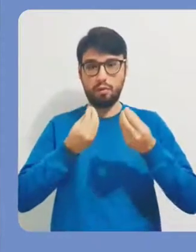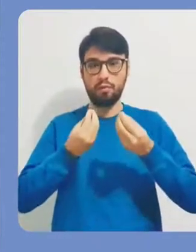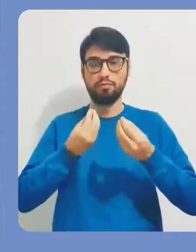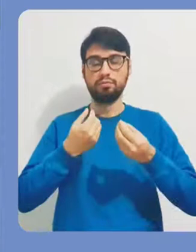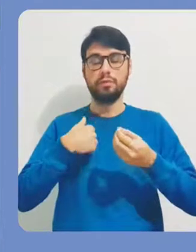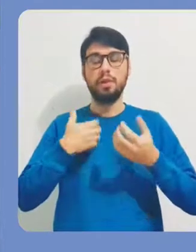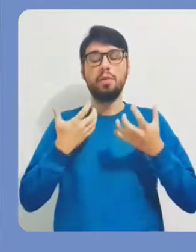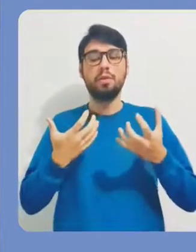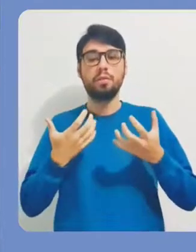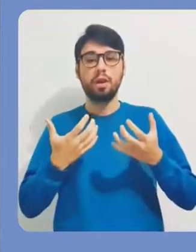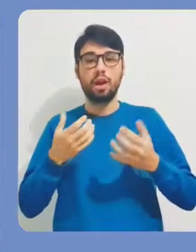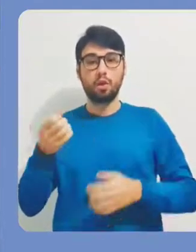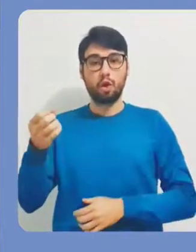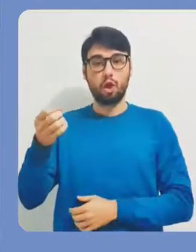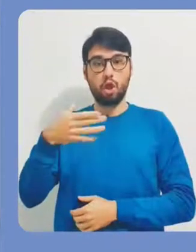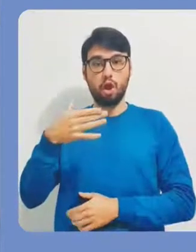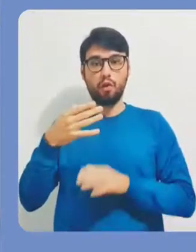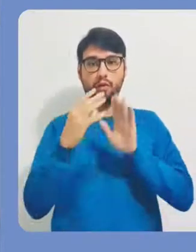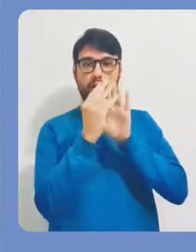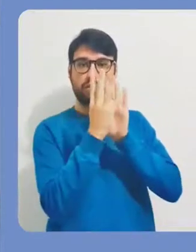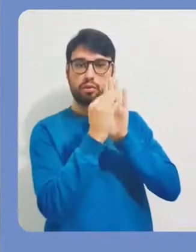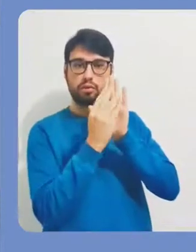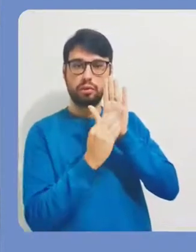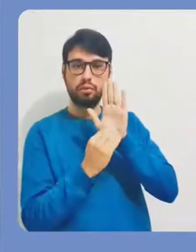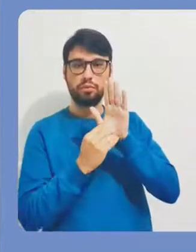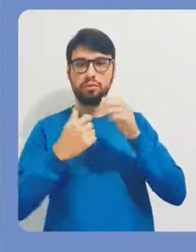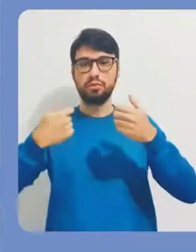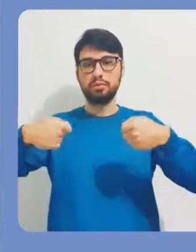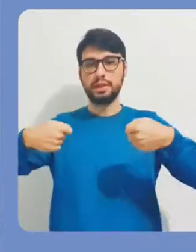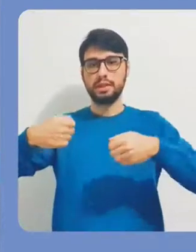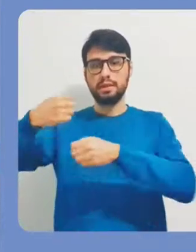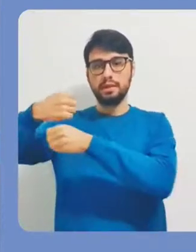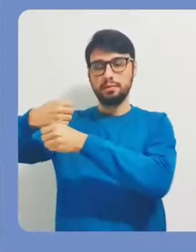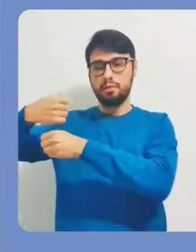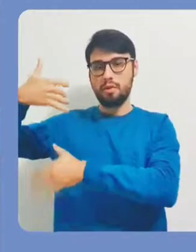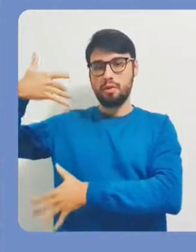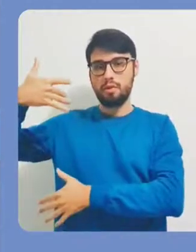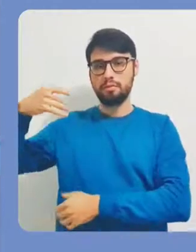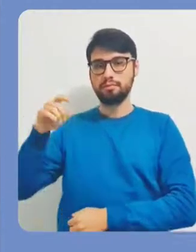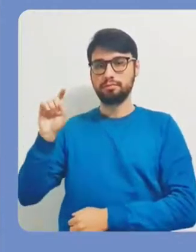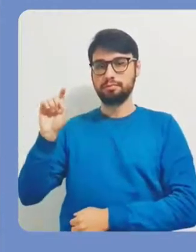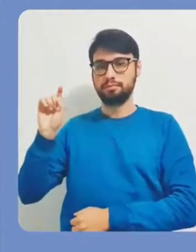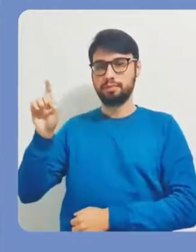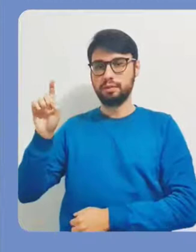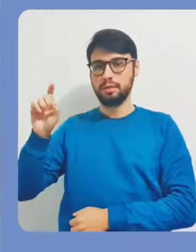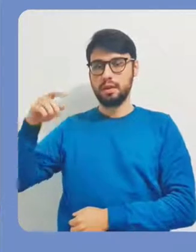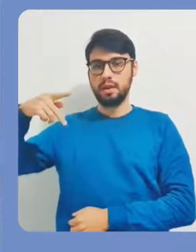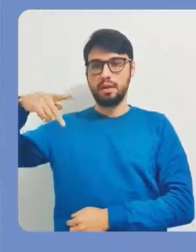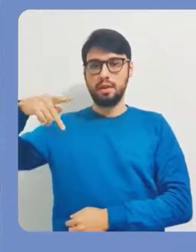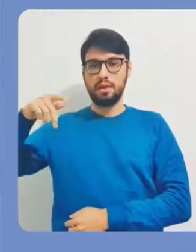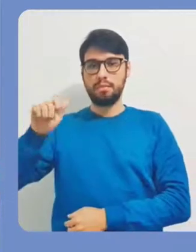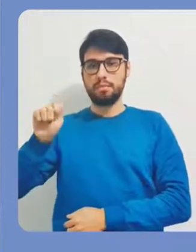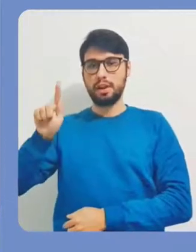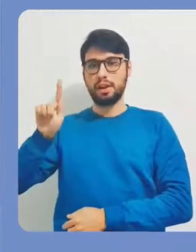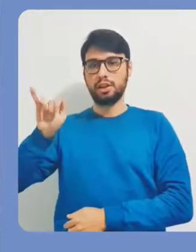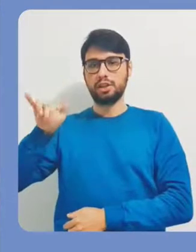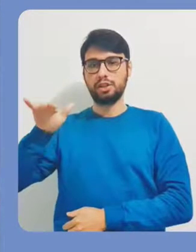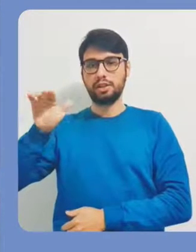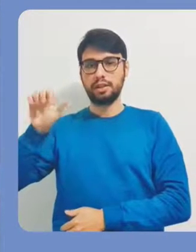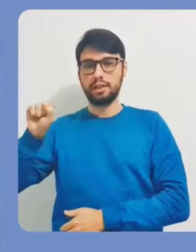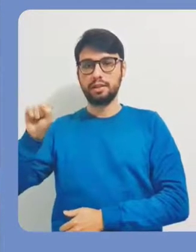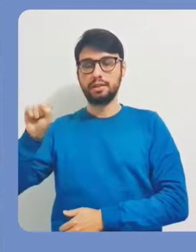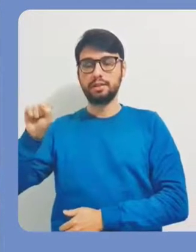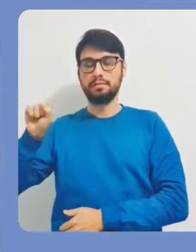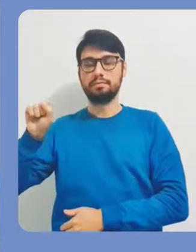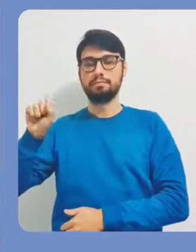Pronto, agora eu estou apto a fazer todas as edições nessa minha página. Para adicionar uma página de conteúdo, eu preciso aqui no menu